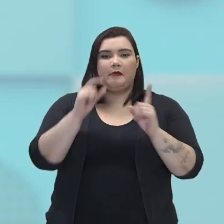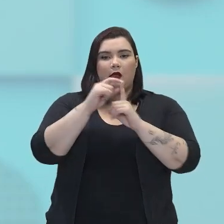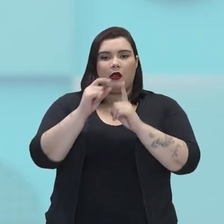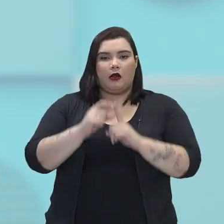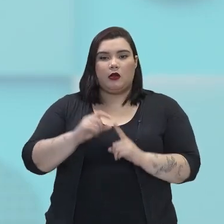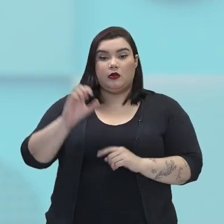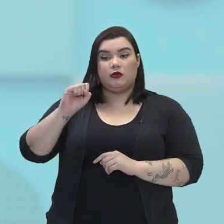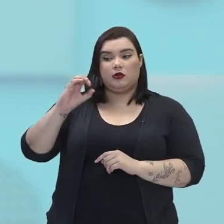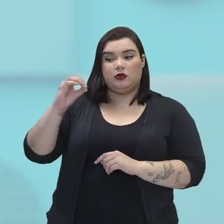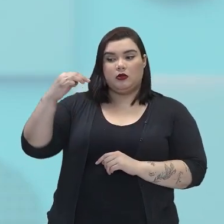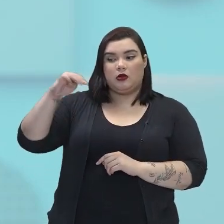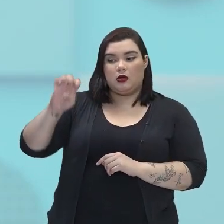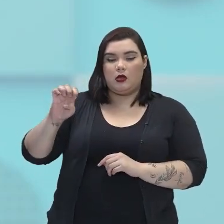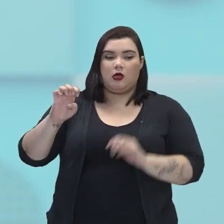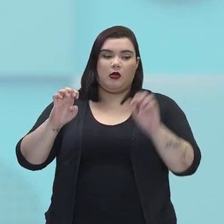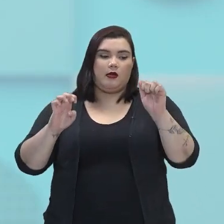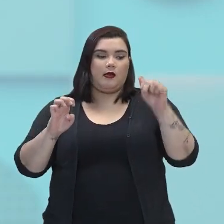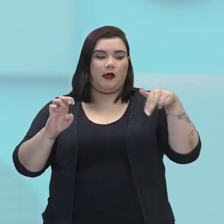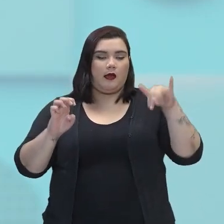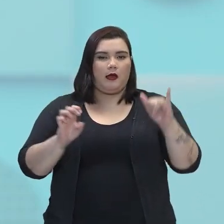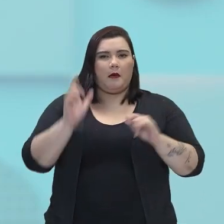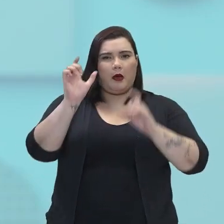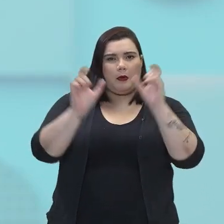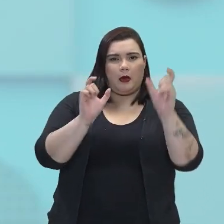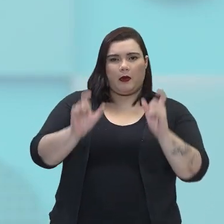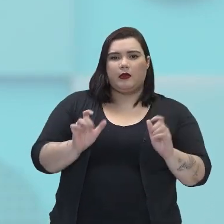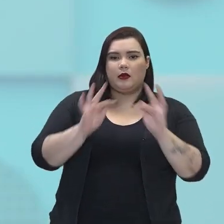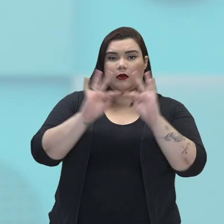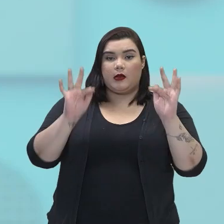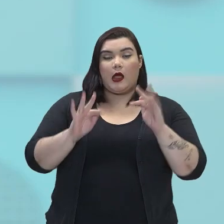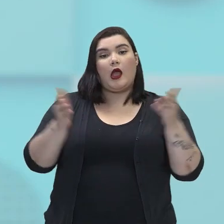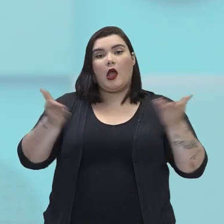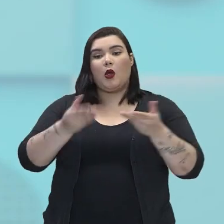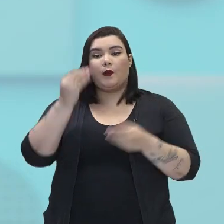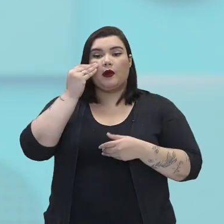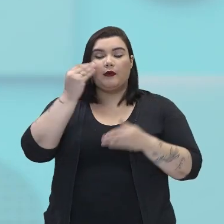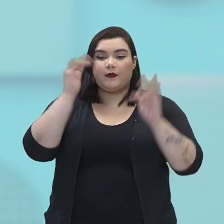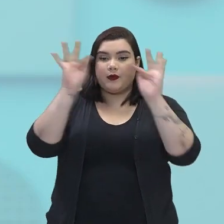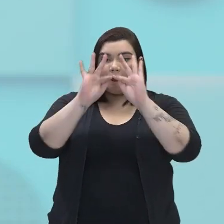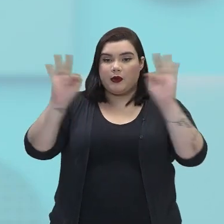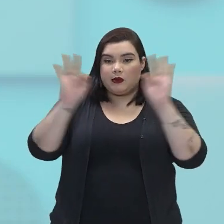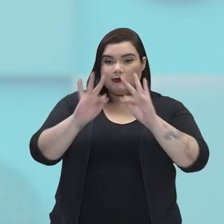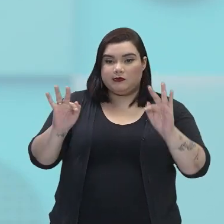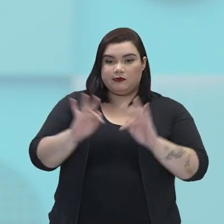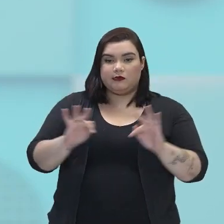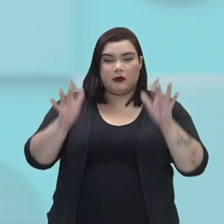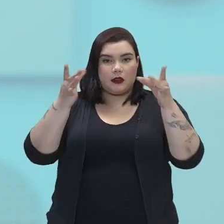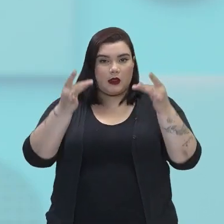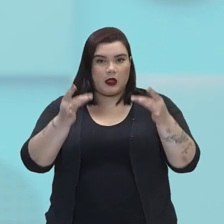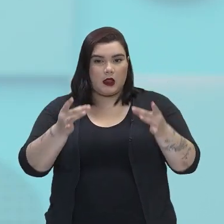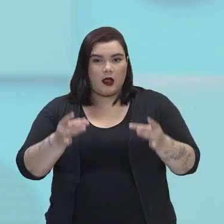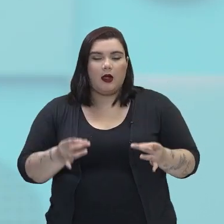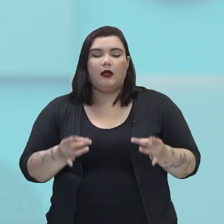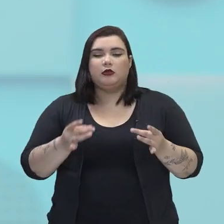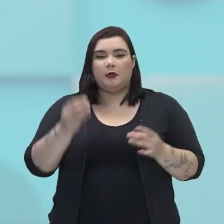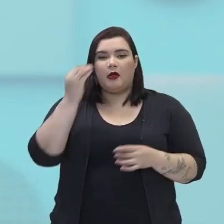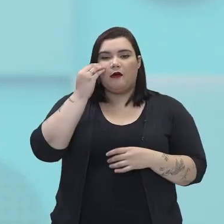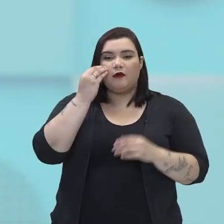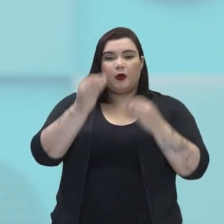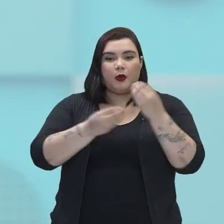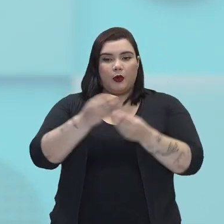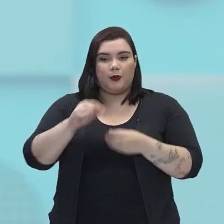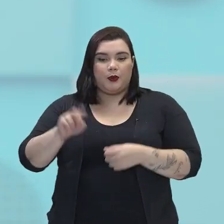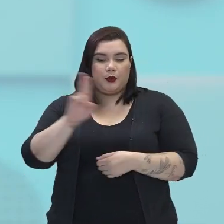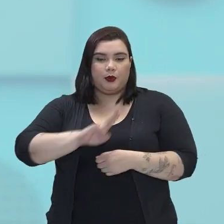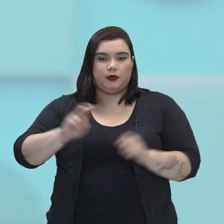and any. E nós vamos analisar os frames desse diálogo para lermos juntos aí as frases e ver em qual situação elas